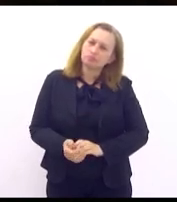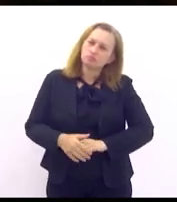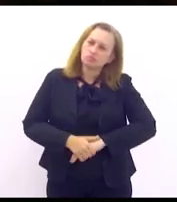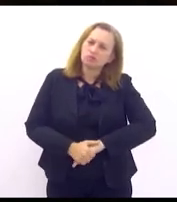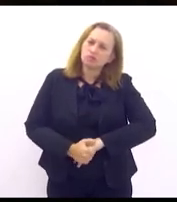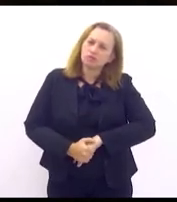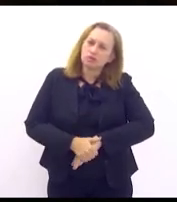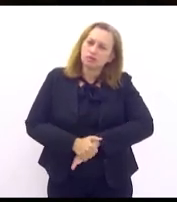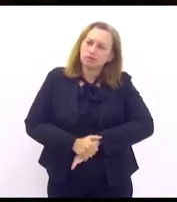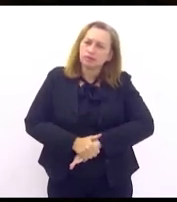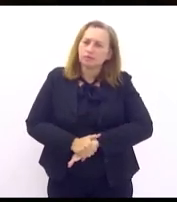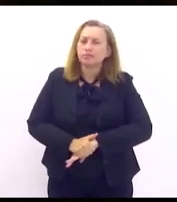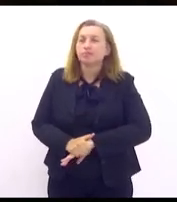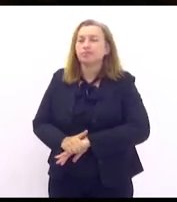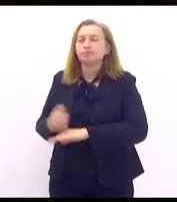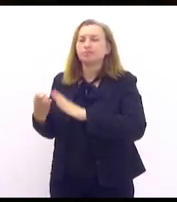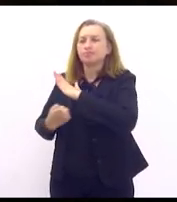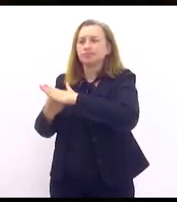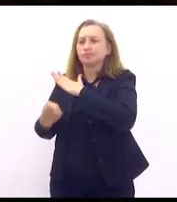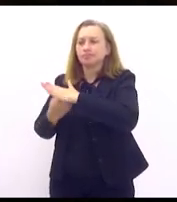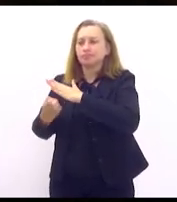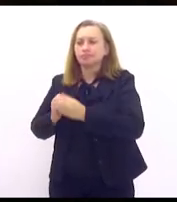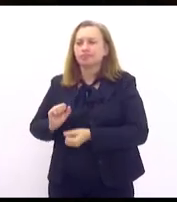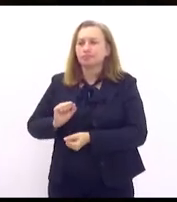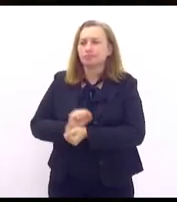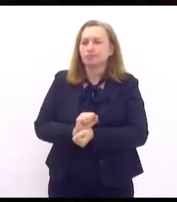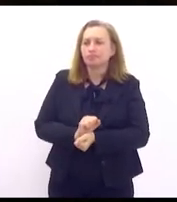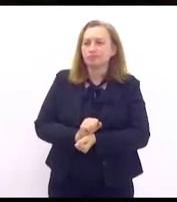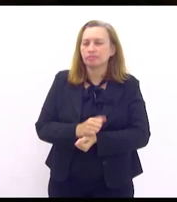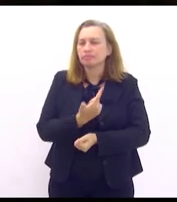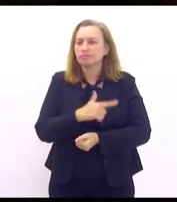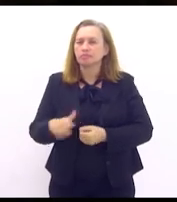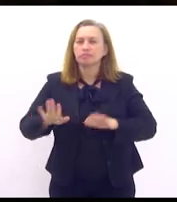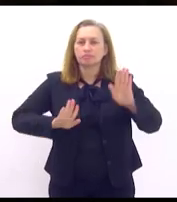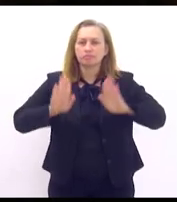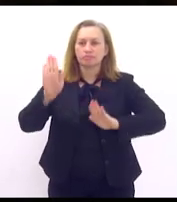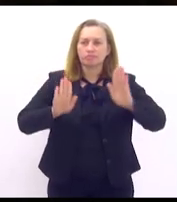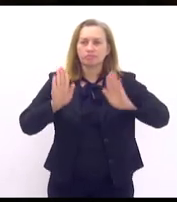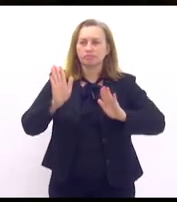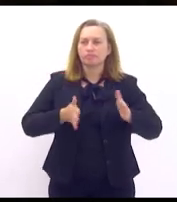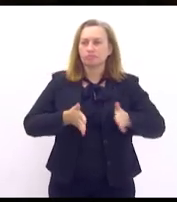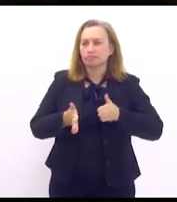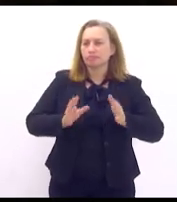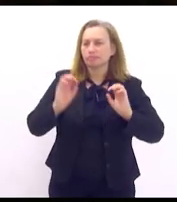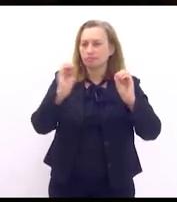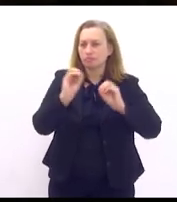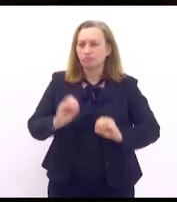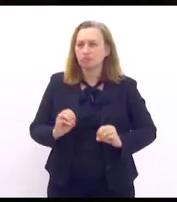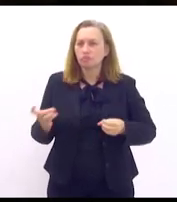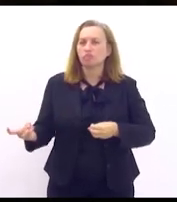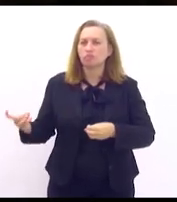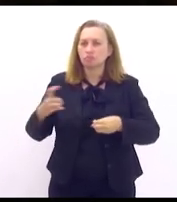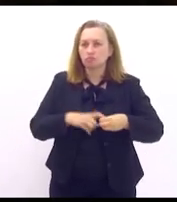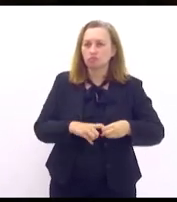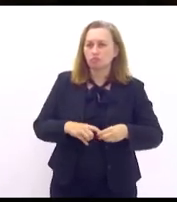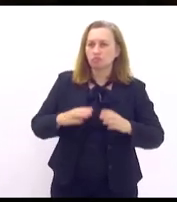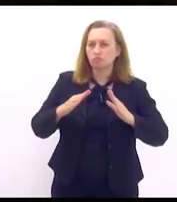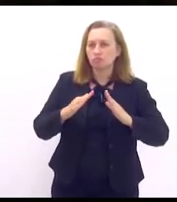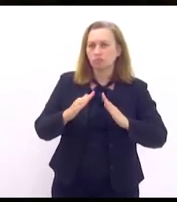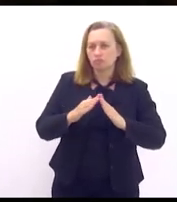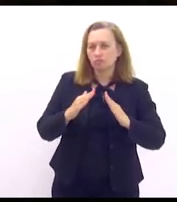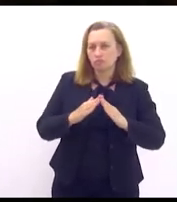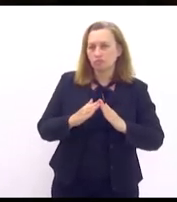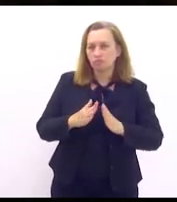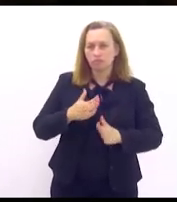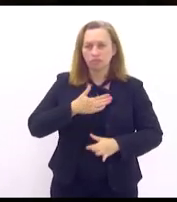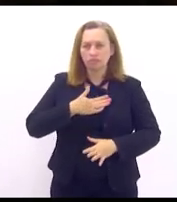estão sentadas há décadas, sem sequer terem passado por um processo licitatório. Volto ali à minha região, várias